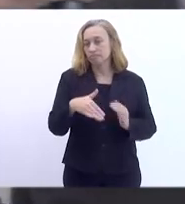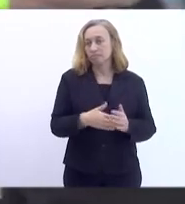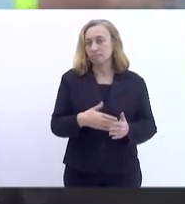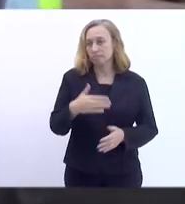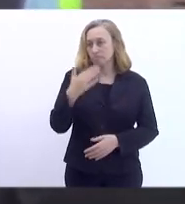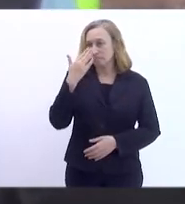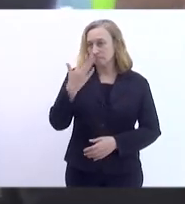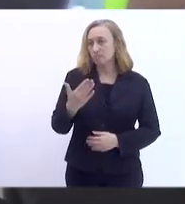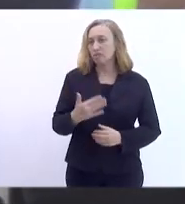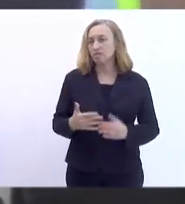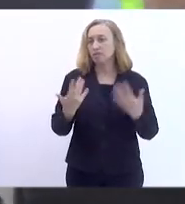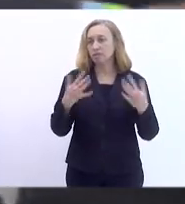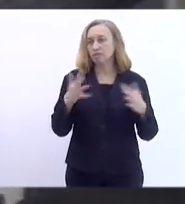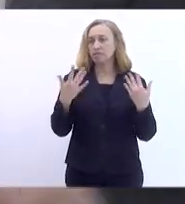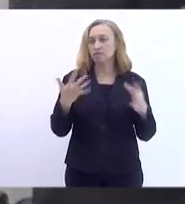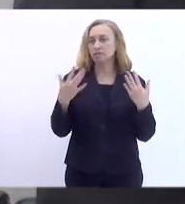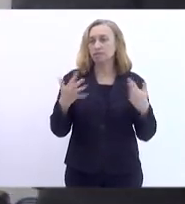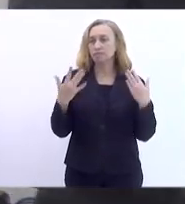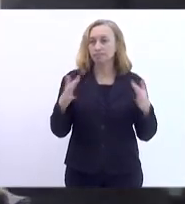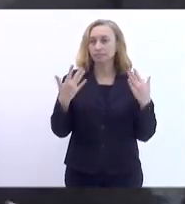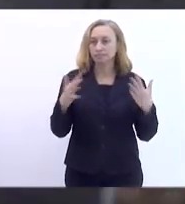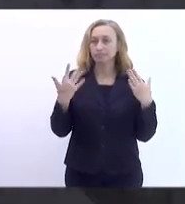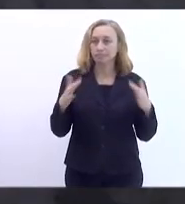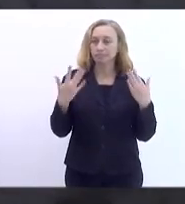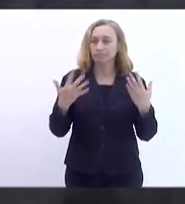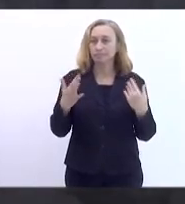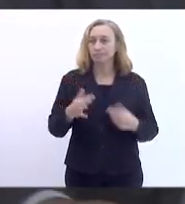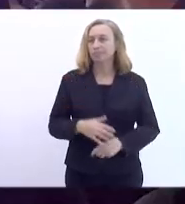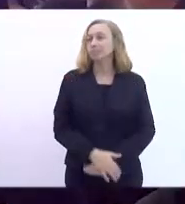obrigado E aí